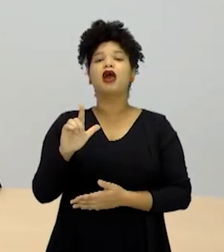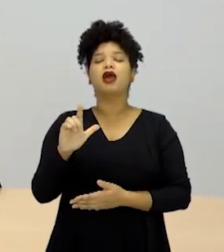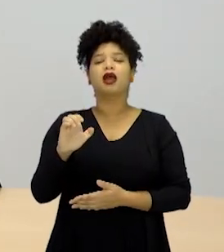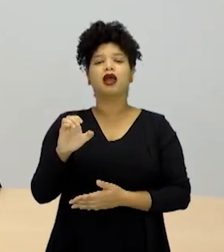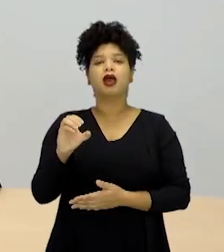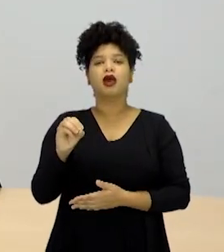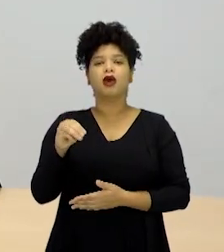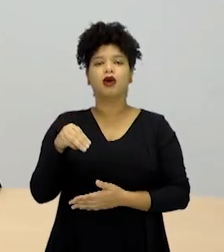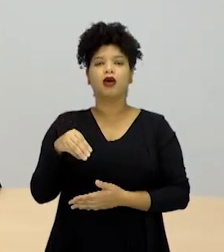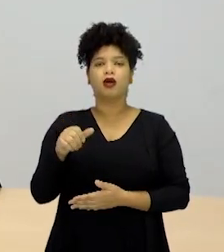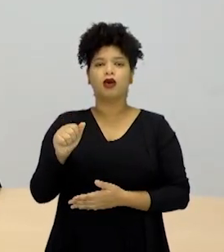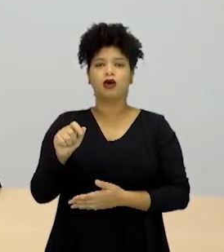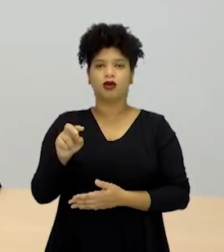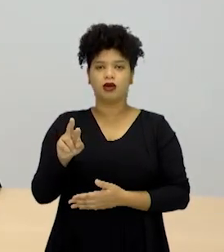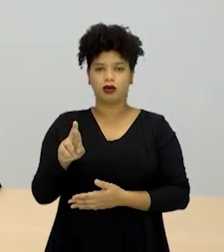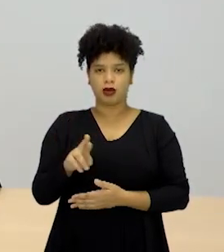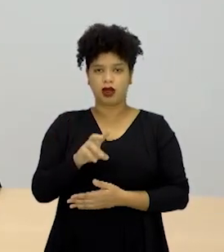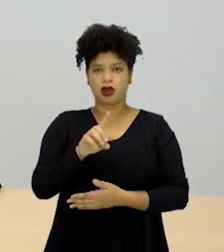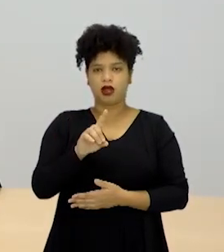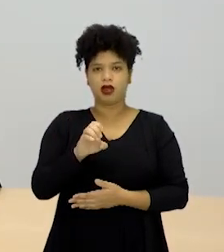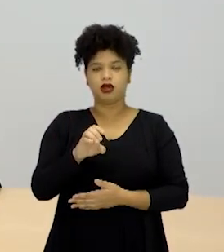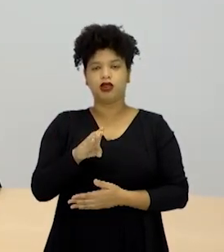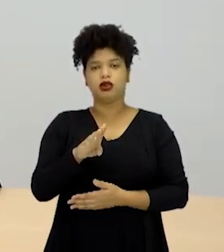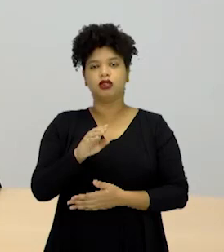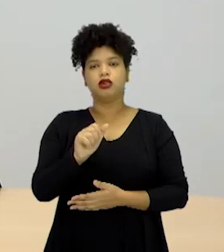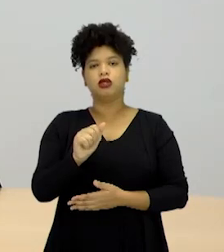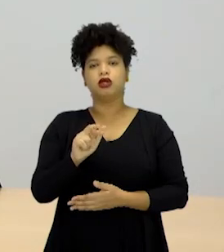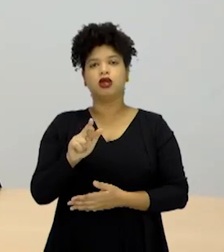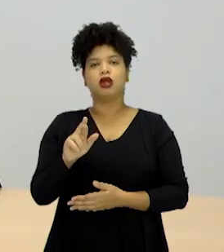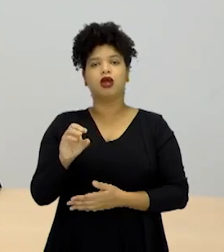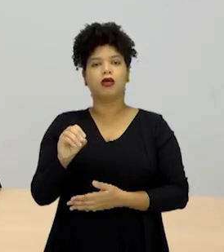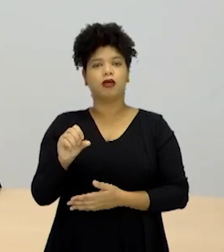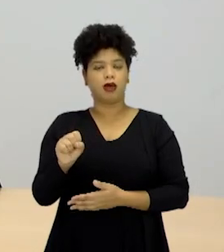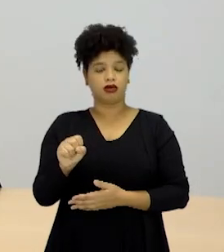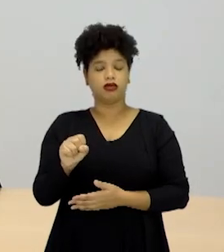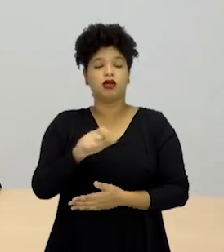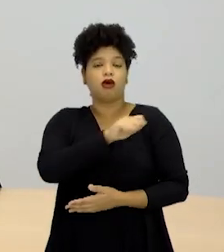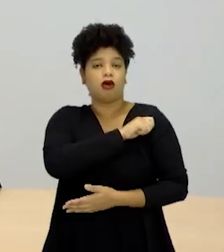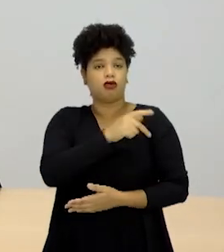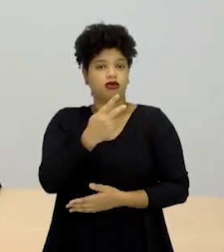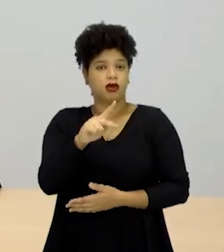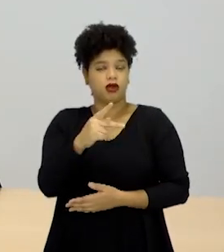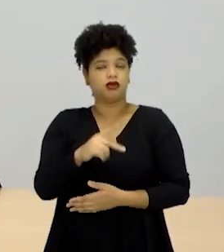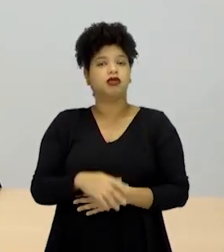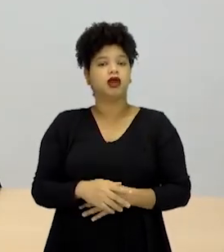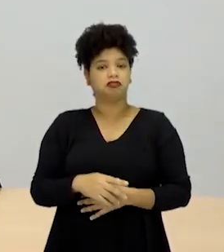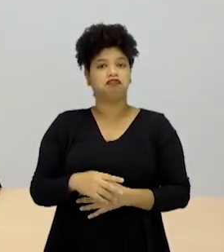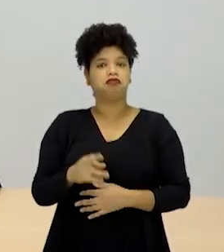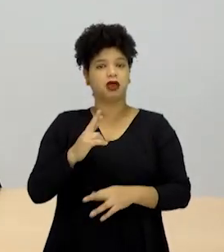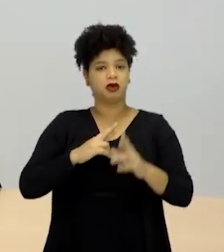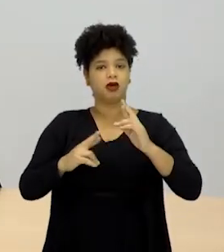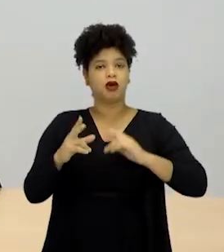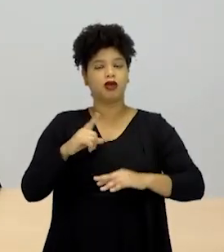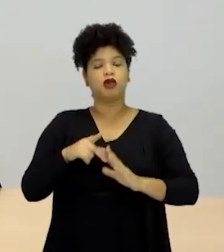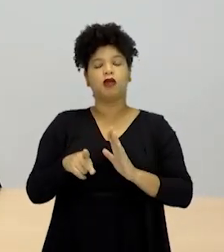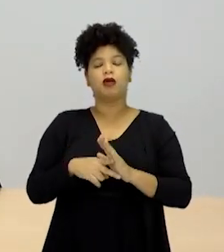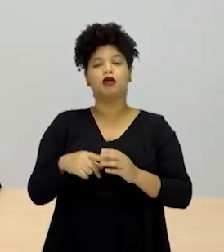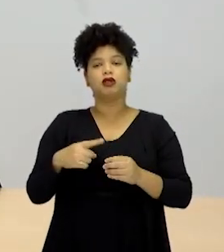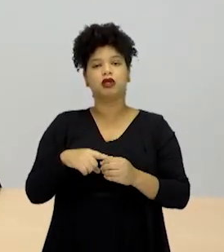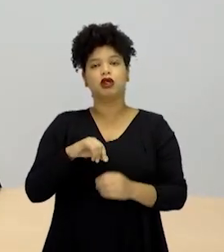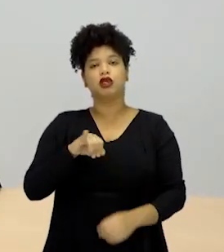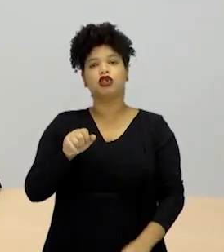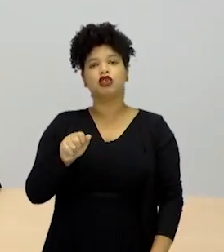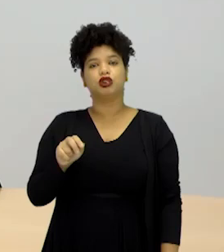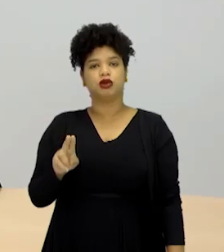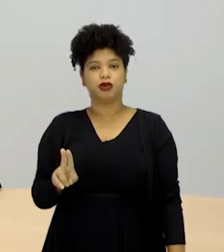Barros, os aluninhos dele fez, né, o nono ano fez uma pesquisa, ele mandou para a gente o link. Ele é lá da cidade de Jaú, da DE